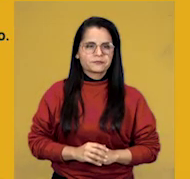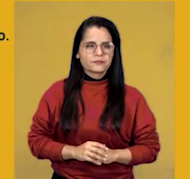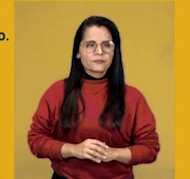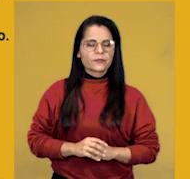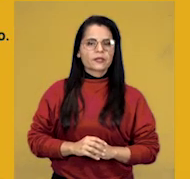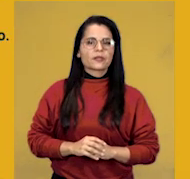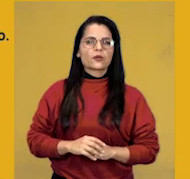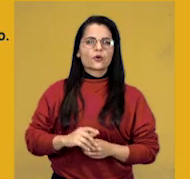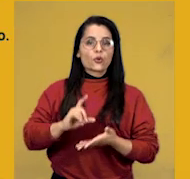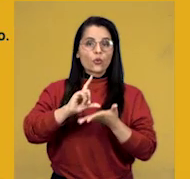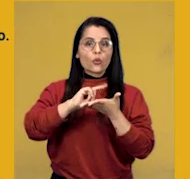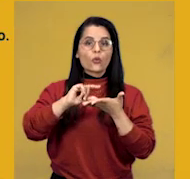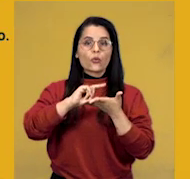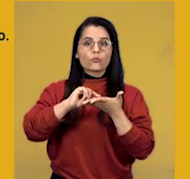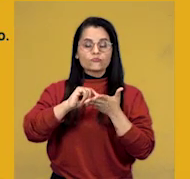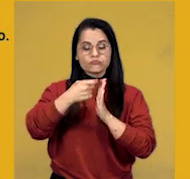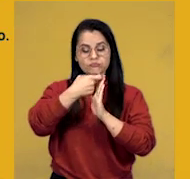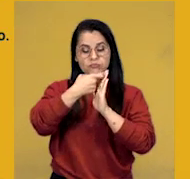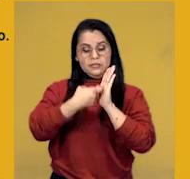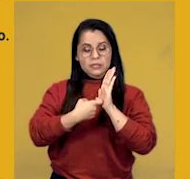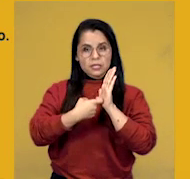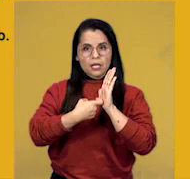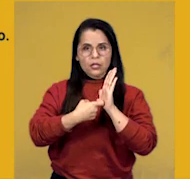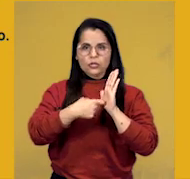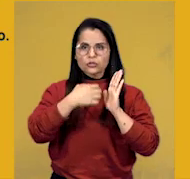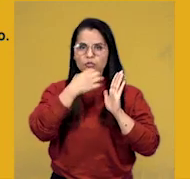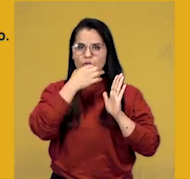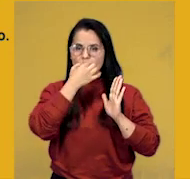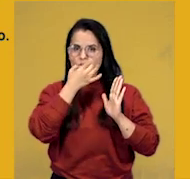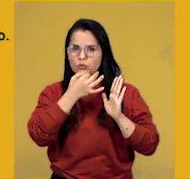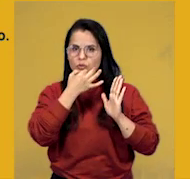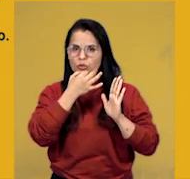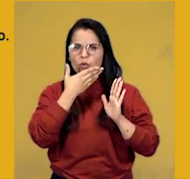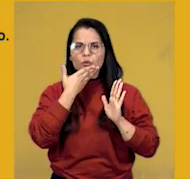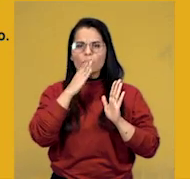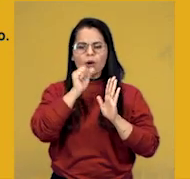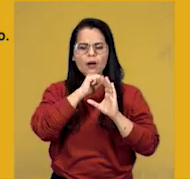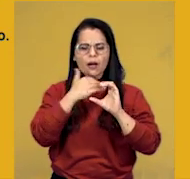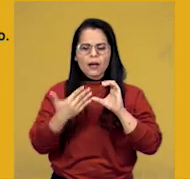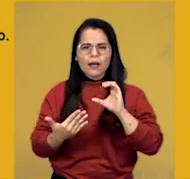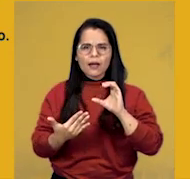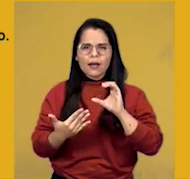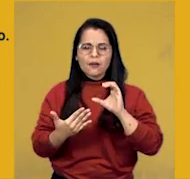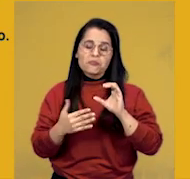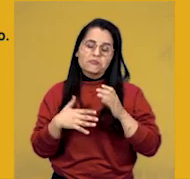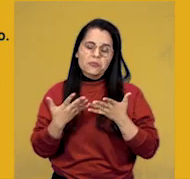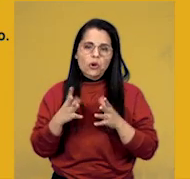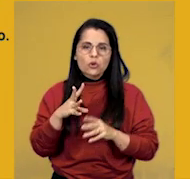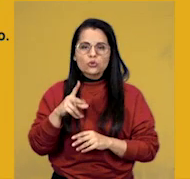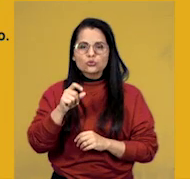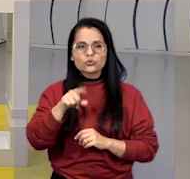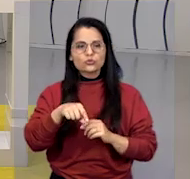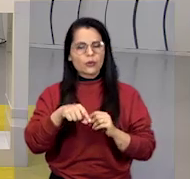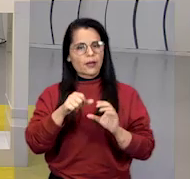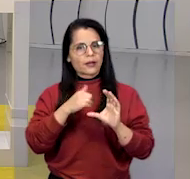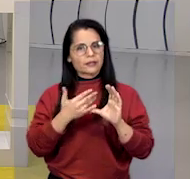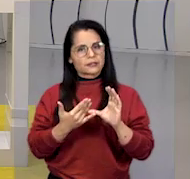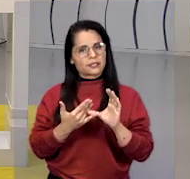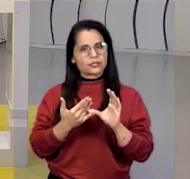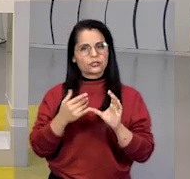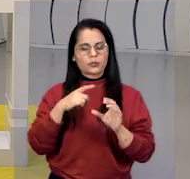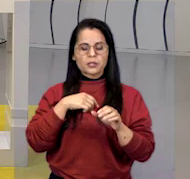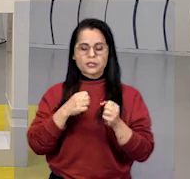Um artigo de opinião. Quais são as suas características? Tudo tem uma característica. Um carro pequeno